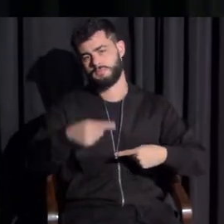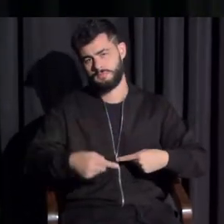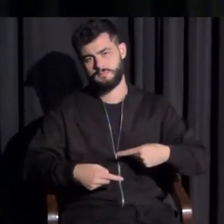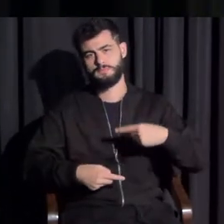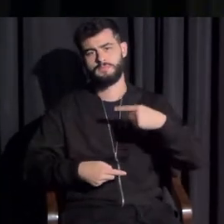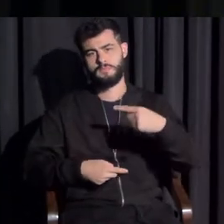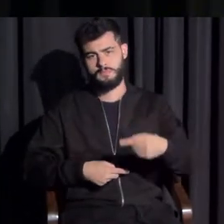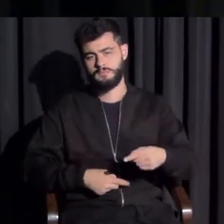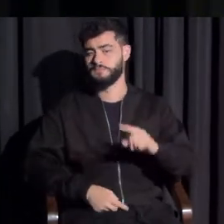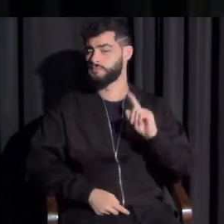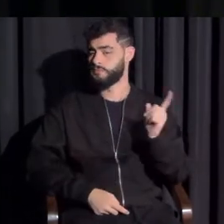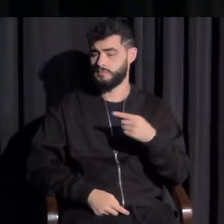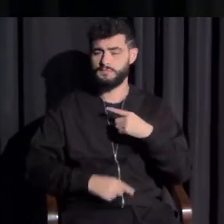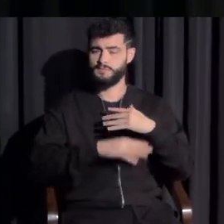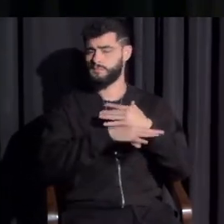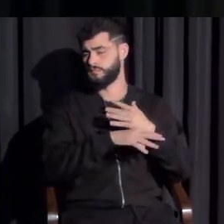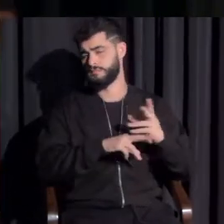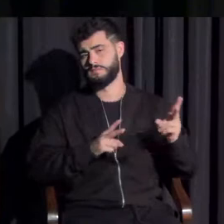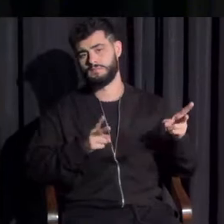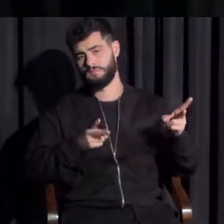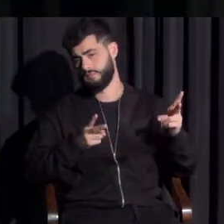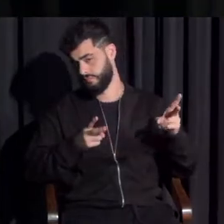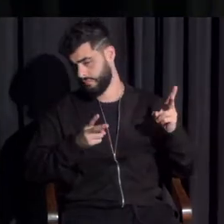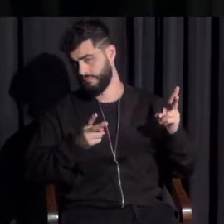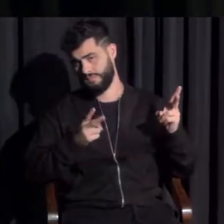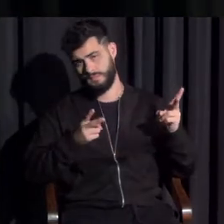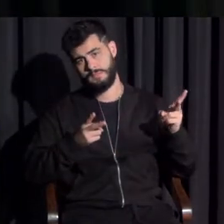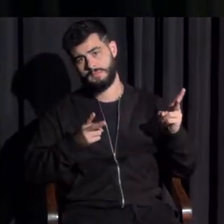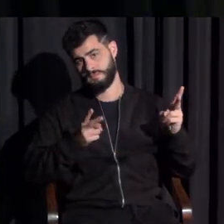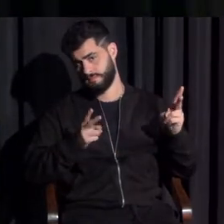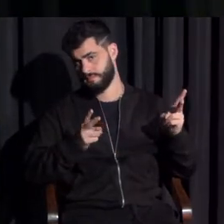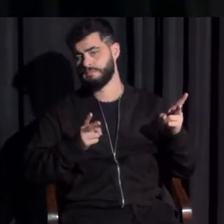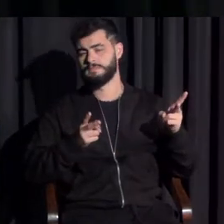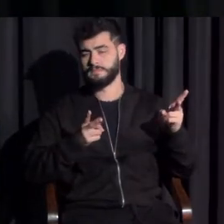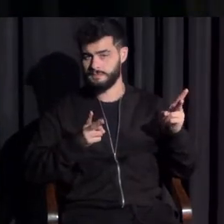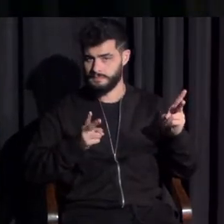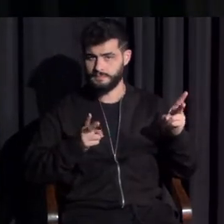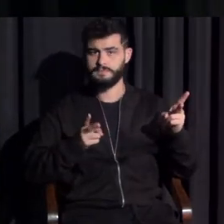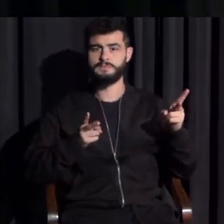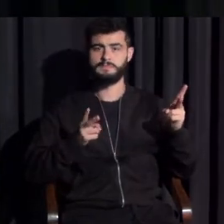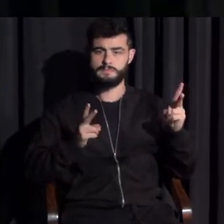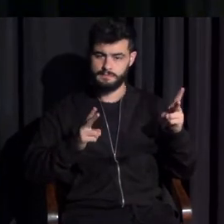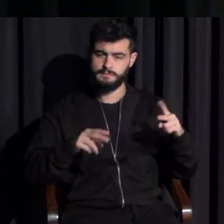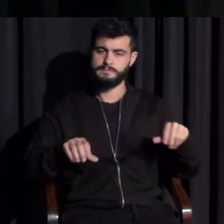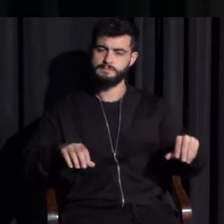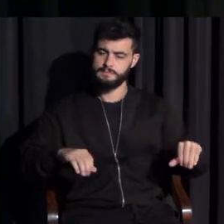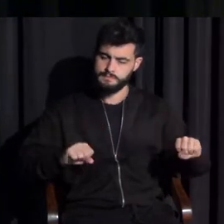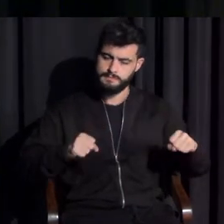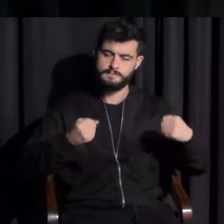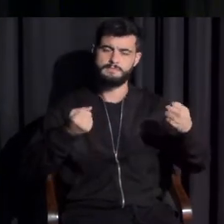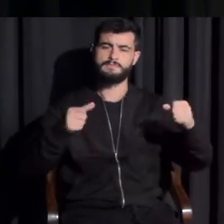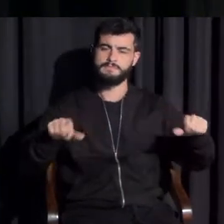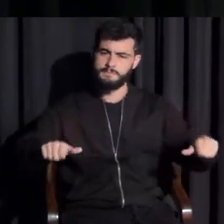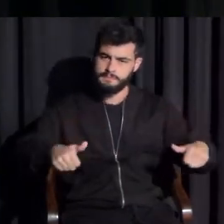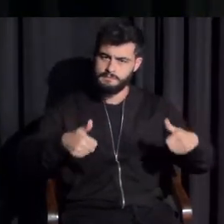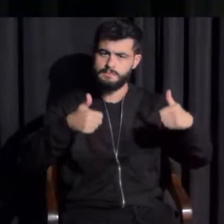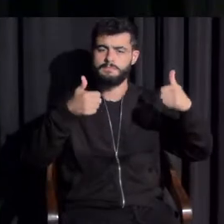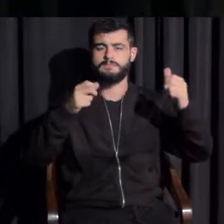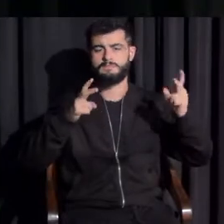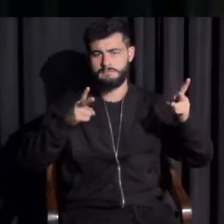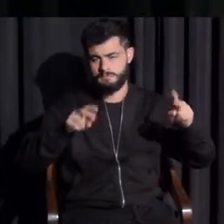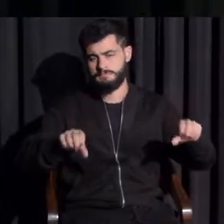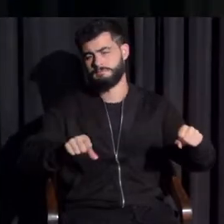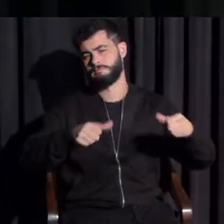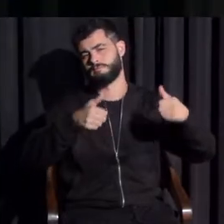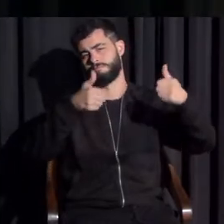Por mais que ela seja extirpada, ela segue se erguendo e se levantando a cada dia. Muito